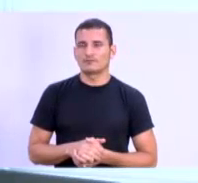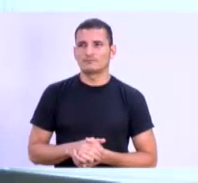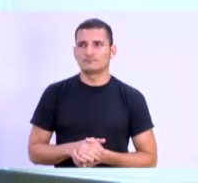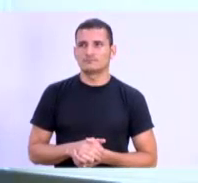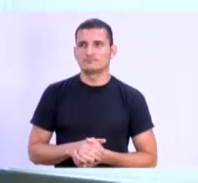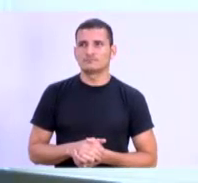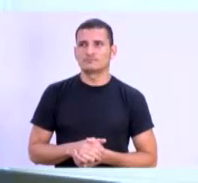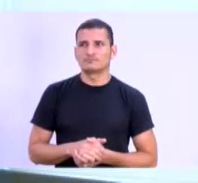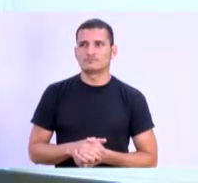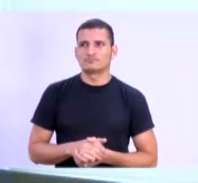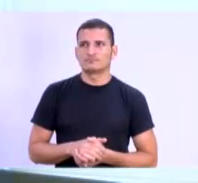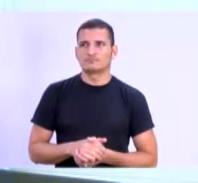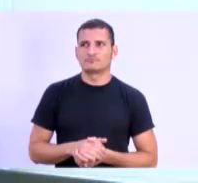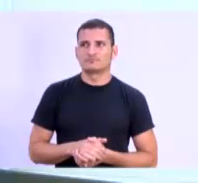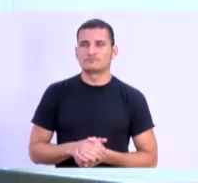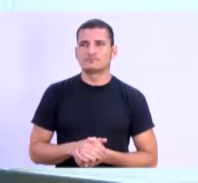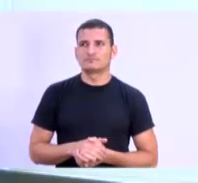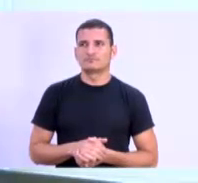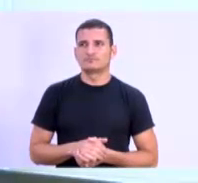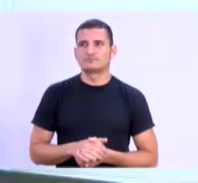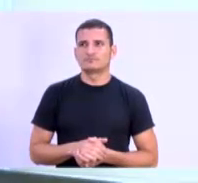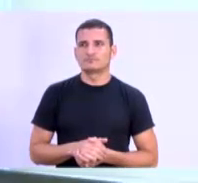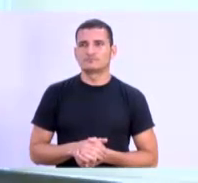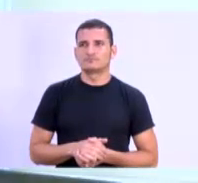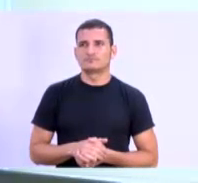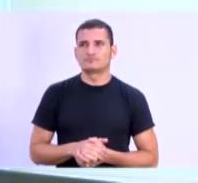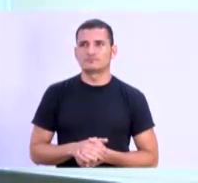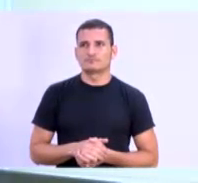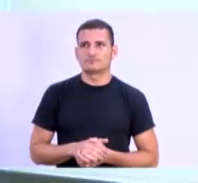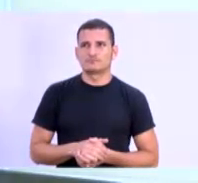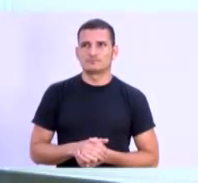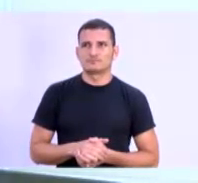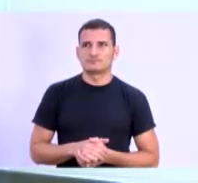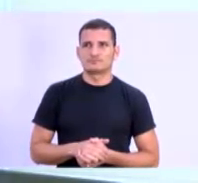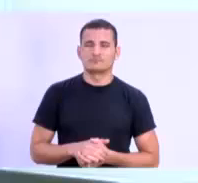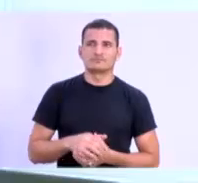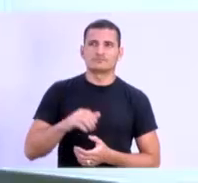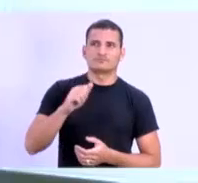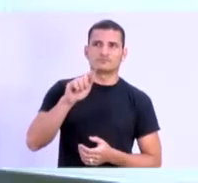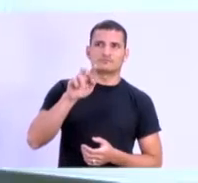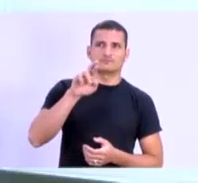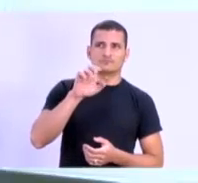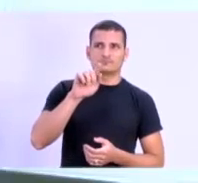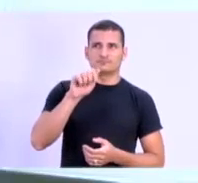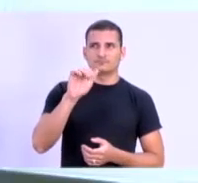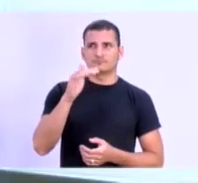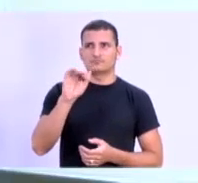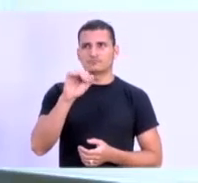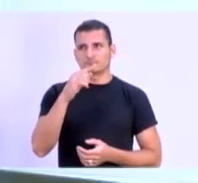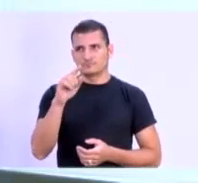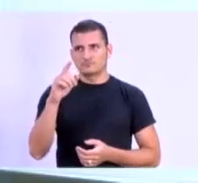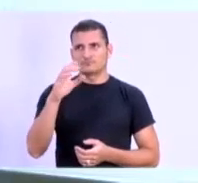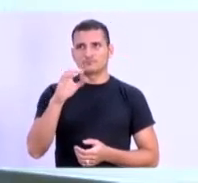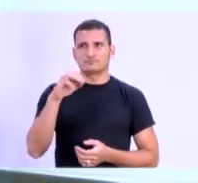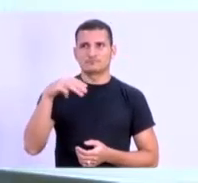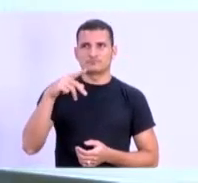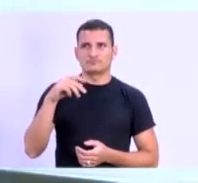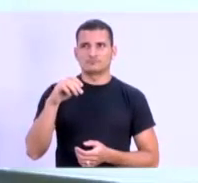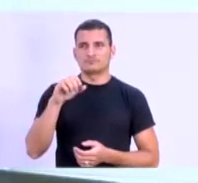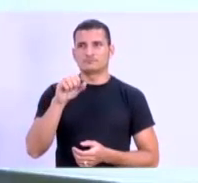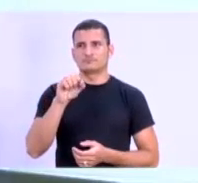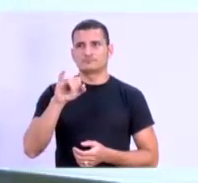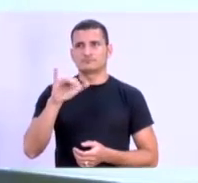E, por fim, tá? Nós temos a associação do tipo agregação-composição, é um tipo de associação para